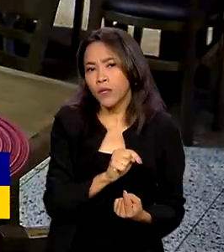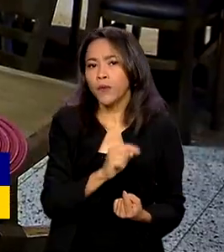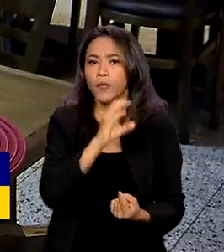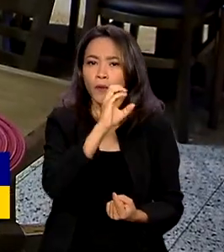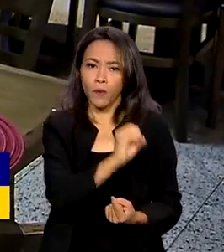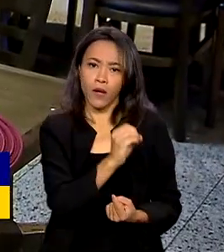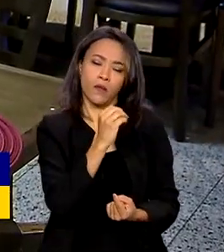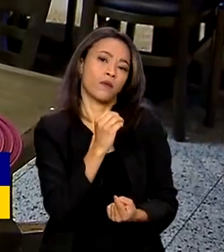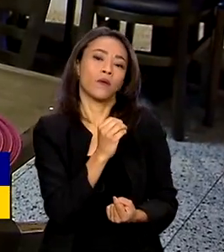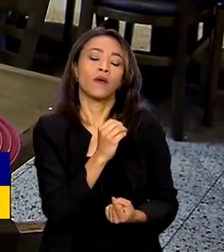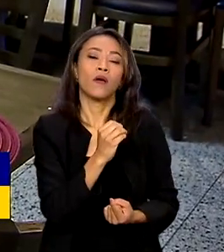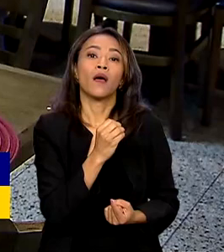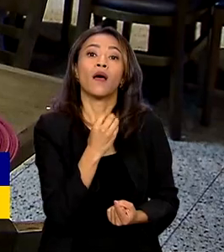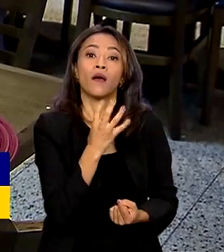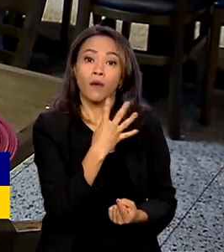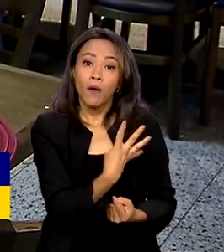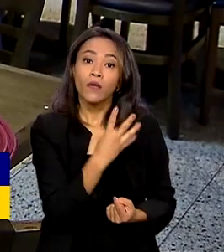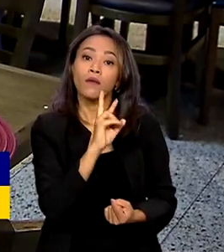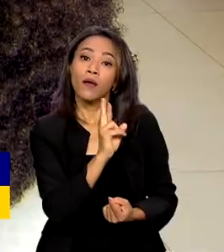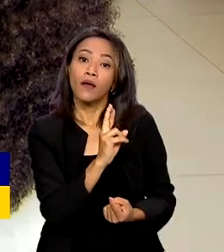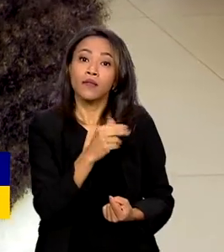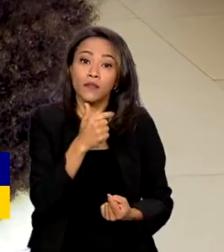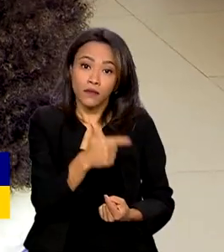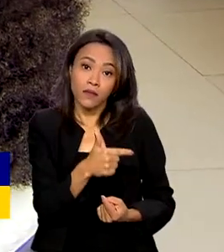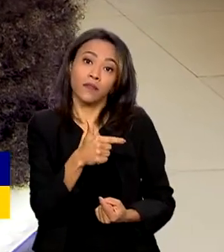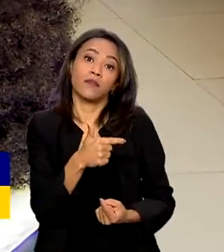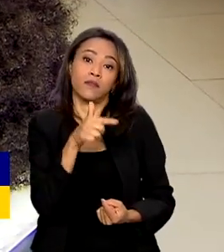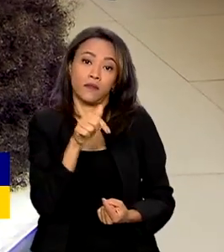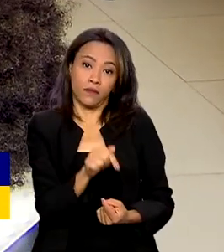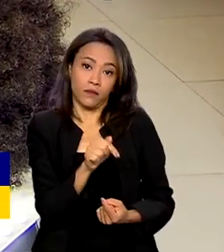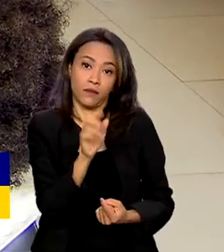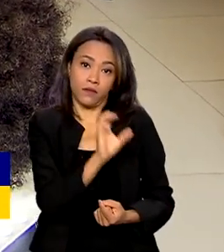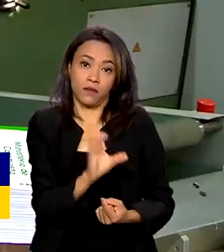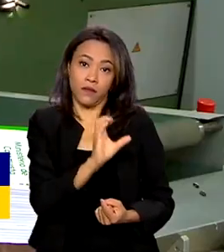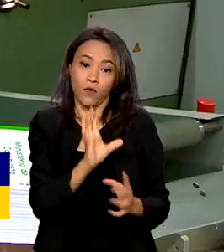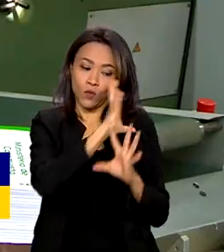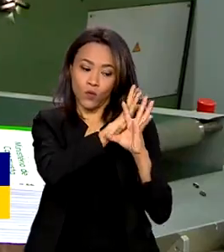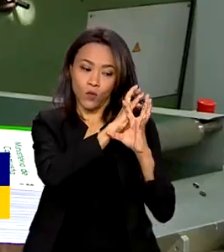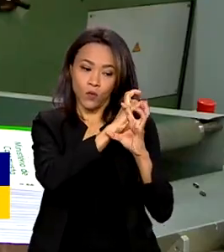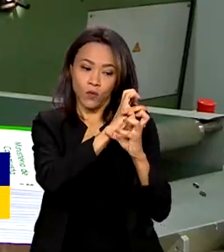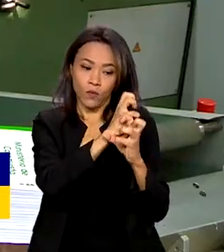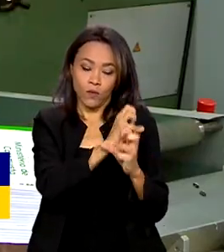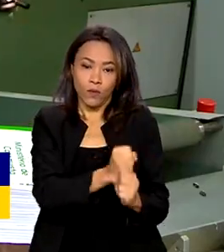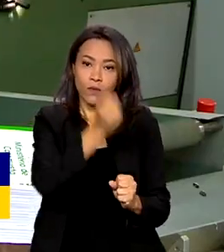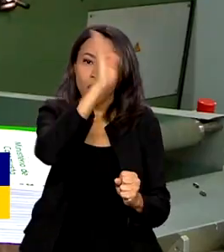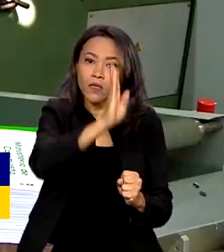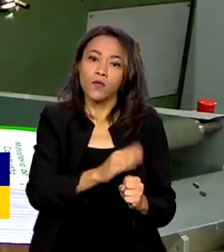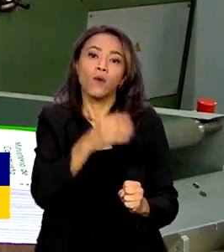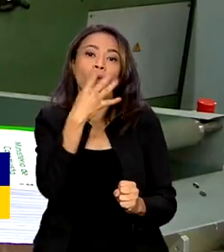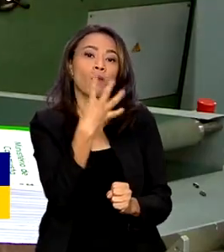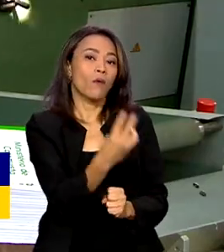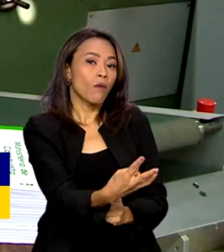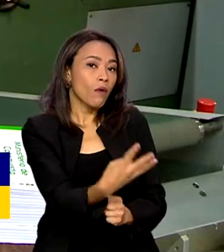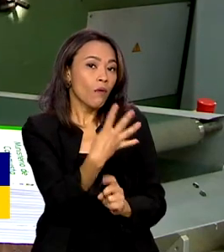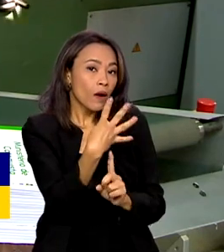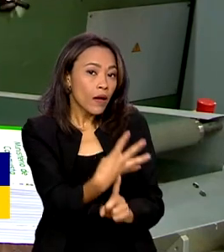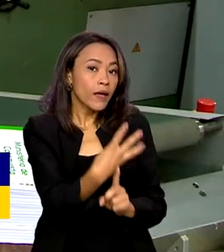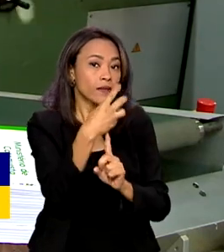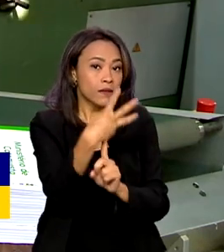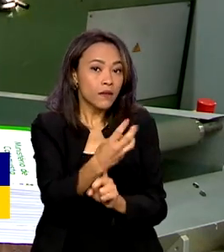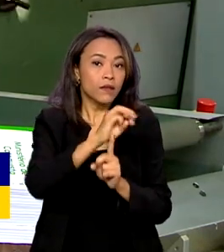e 57 centavos no acumulado o Brasil já conta com 43 milhões e